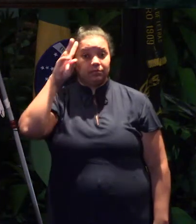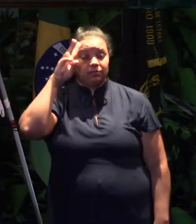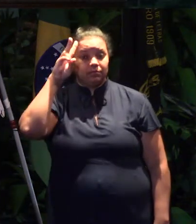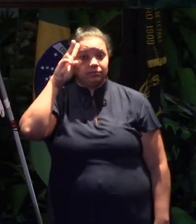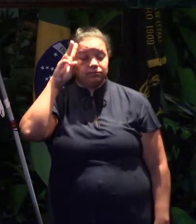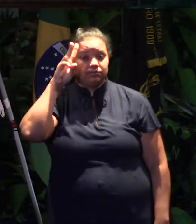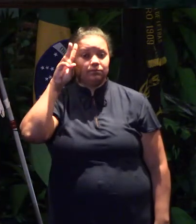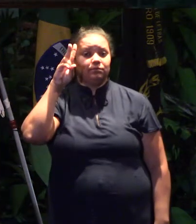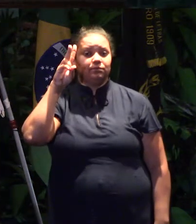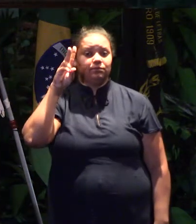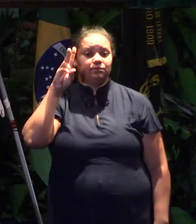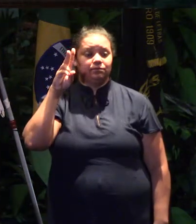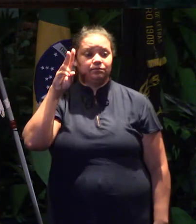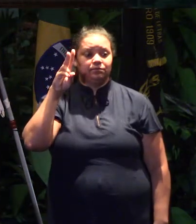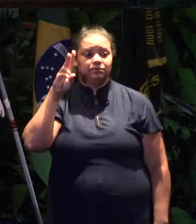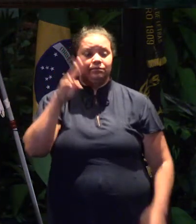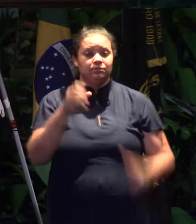a memória se faz